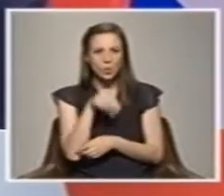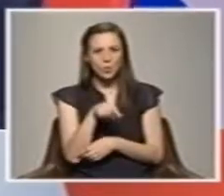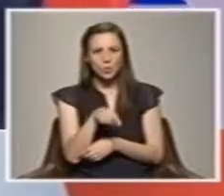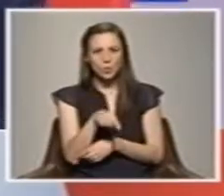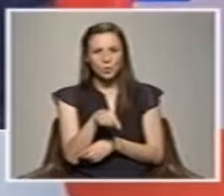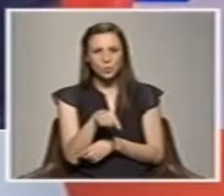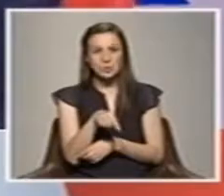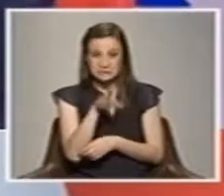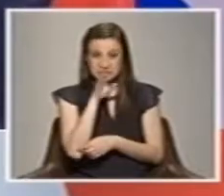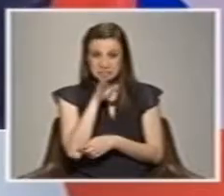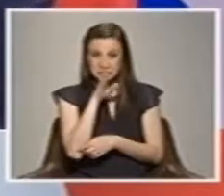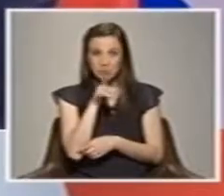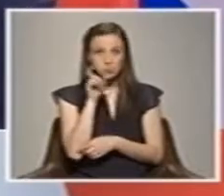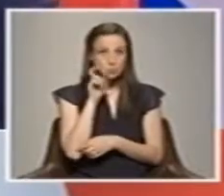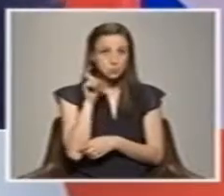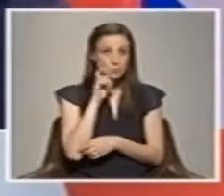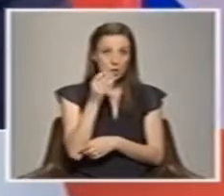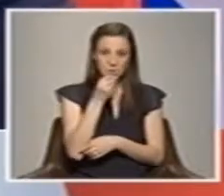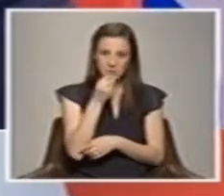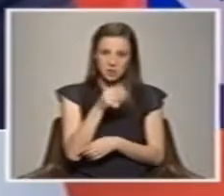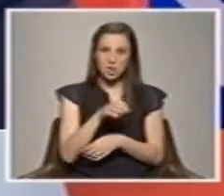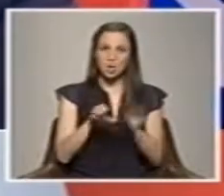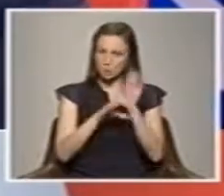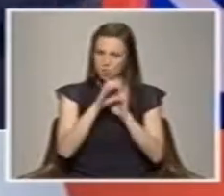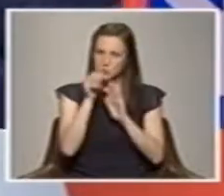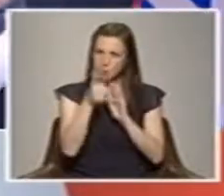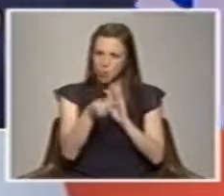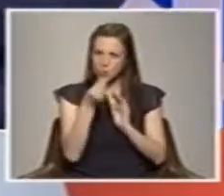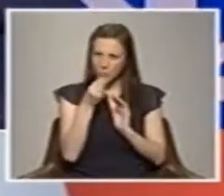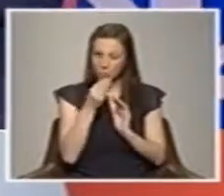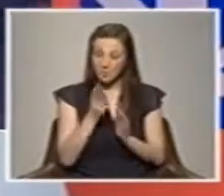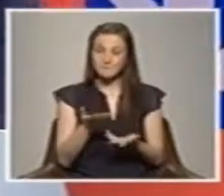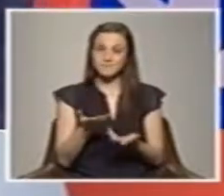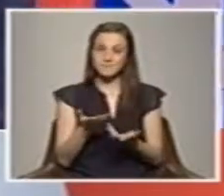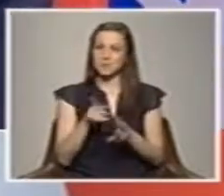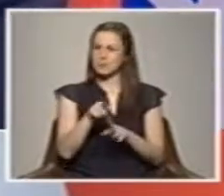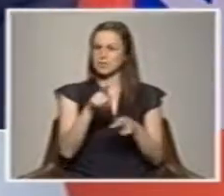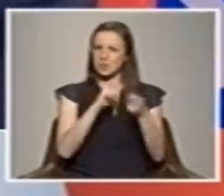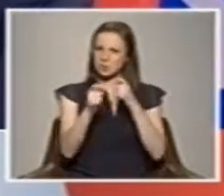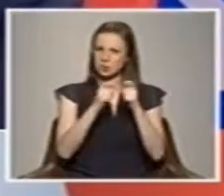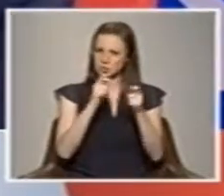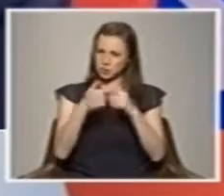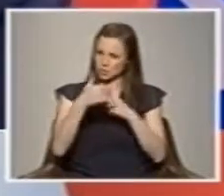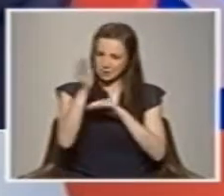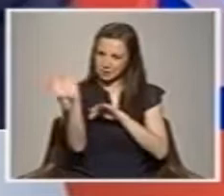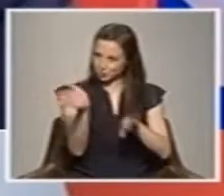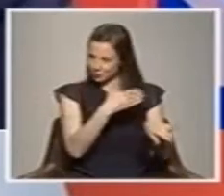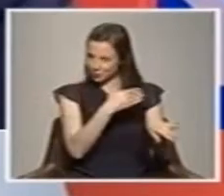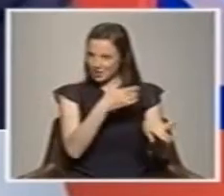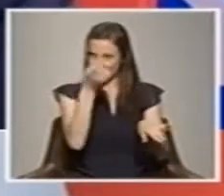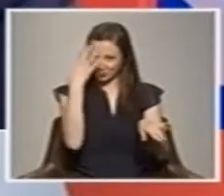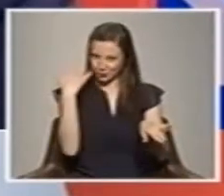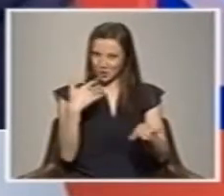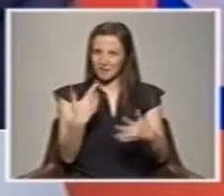estavam ou não em segurança alimentar, em condições de segurança alimentar. Mas vamos deixar essa discussão para passar aqui